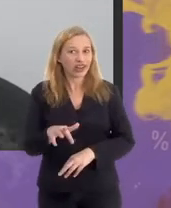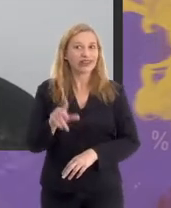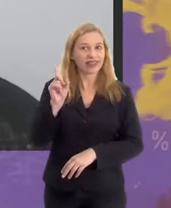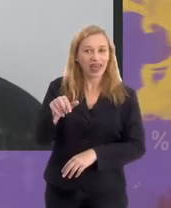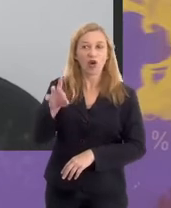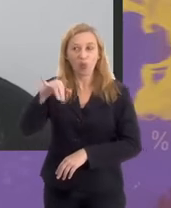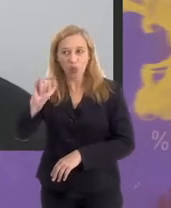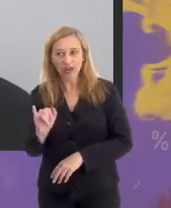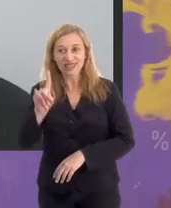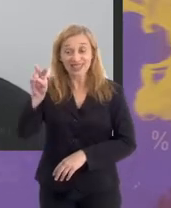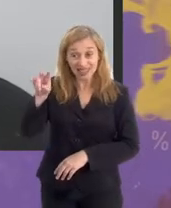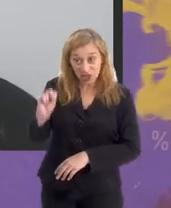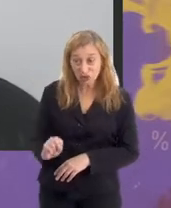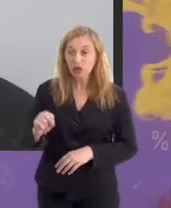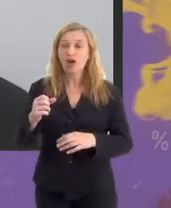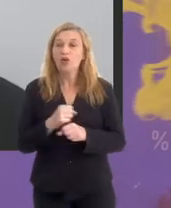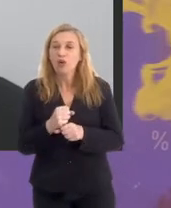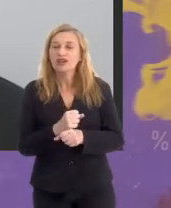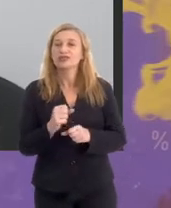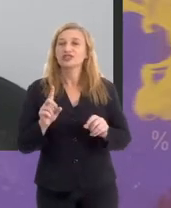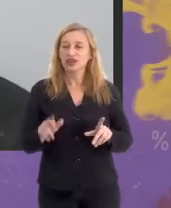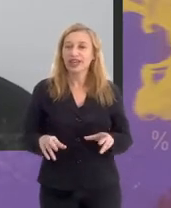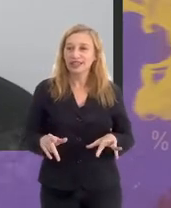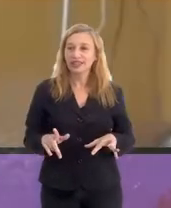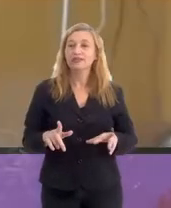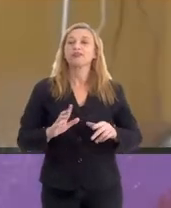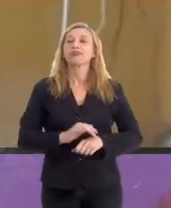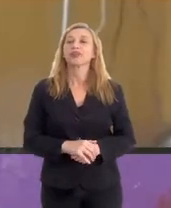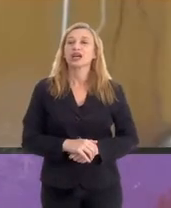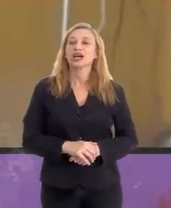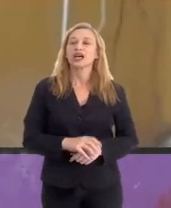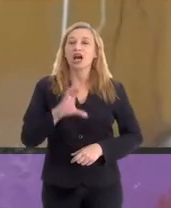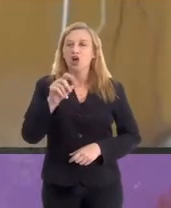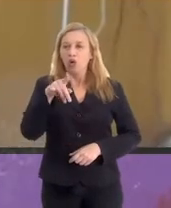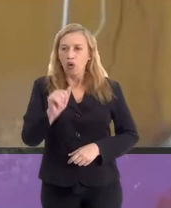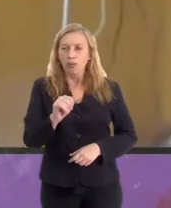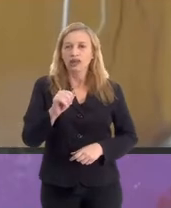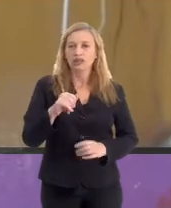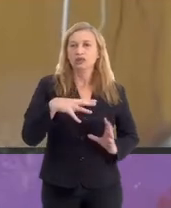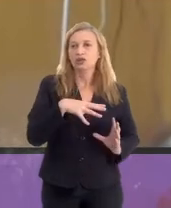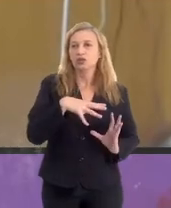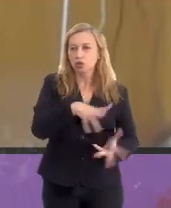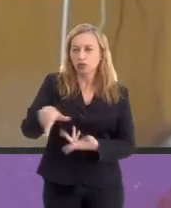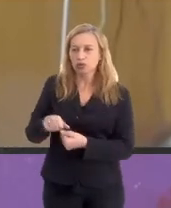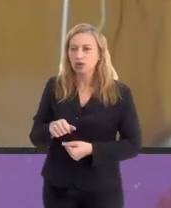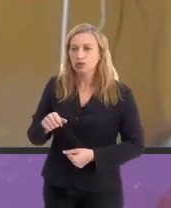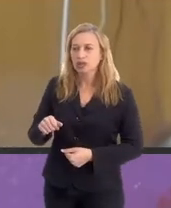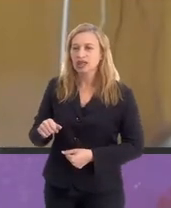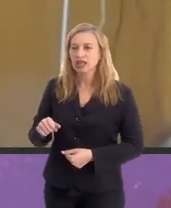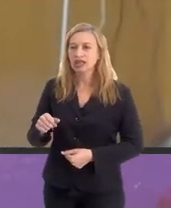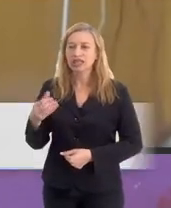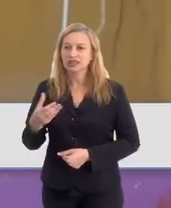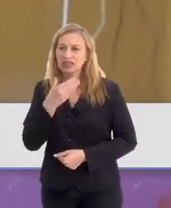o diferente na rua você ouviu ela acha um ano meio atípico e assim especificamente sobre a Copa do Mundo Se ele